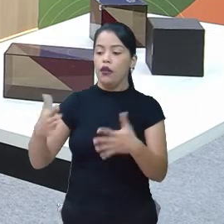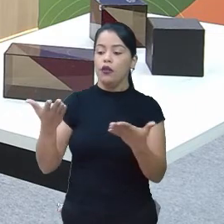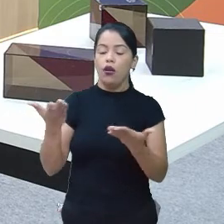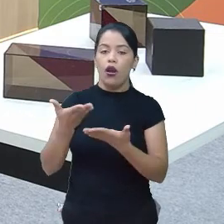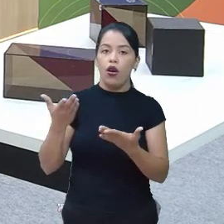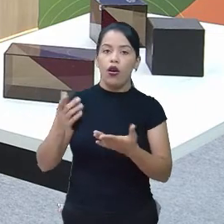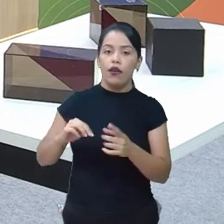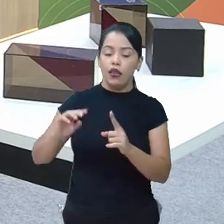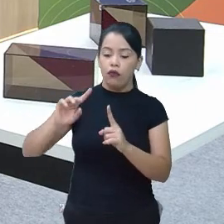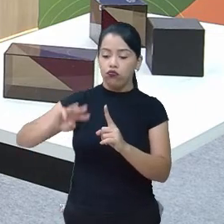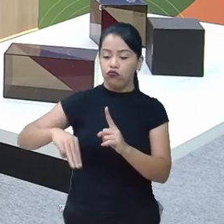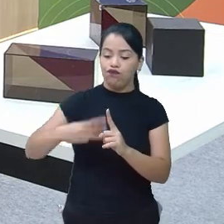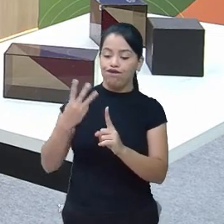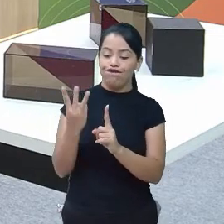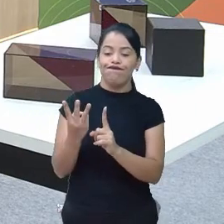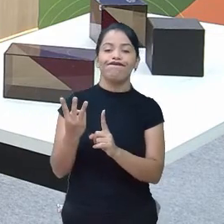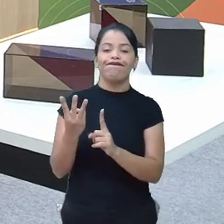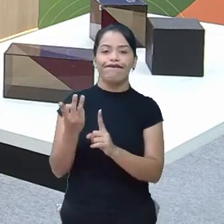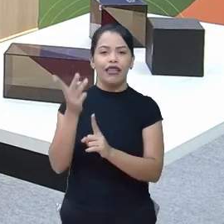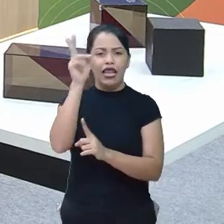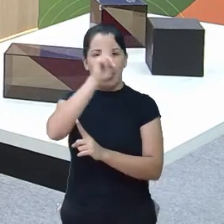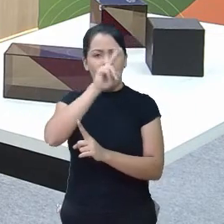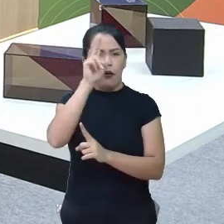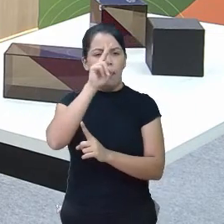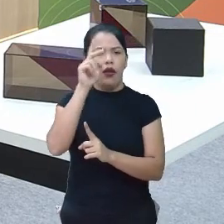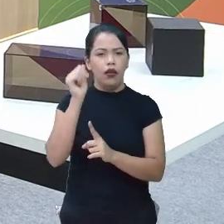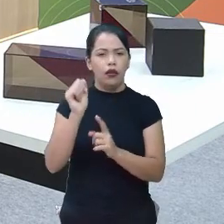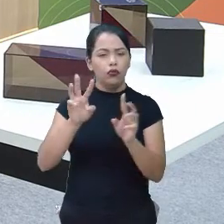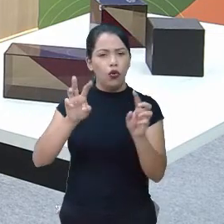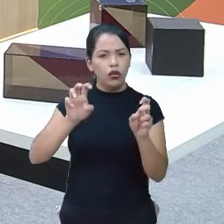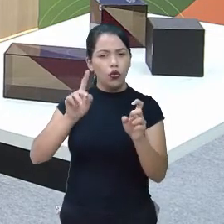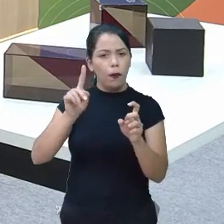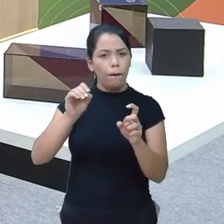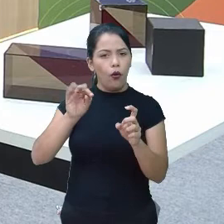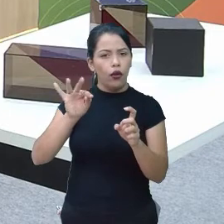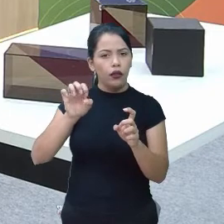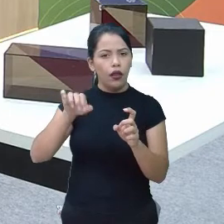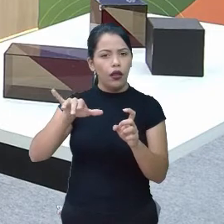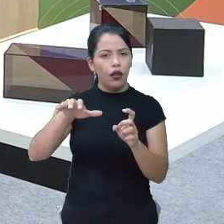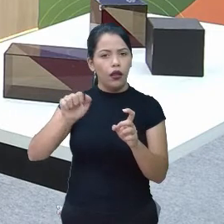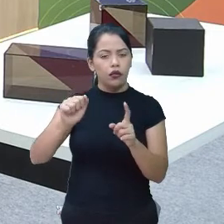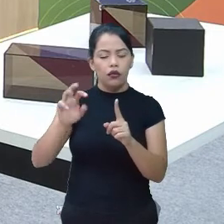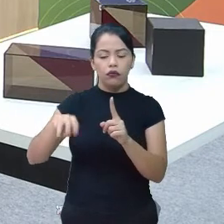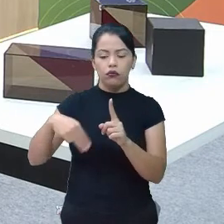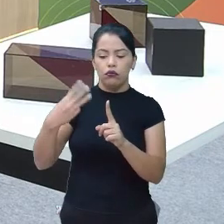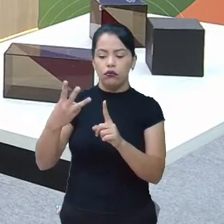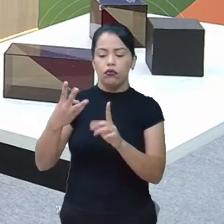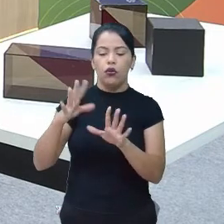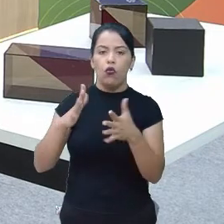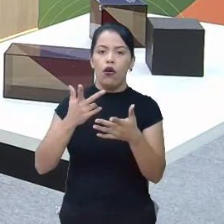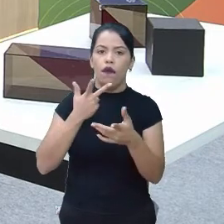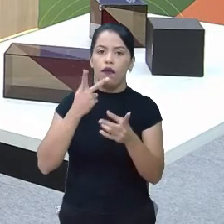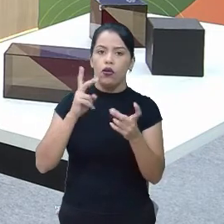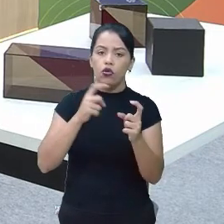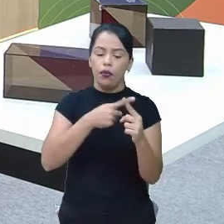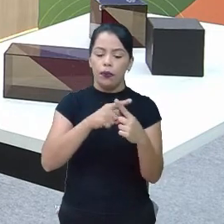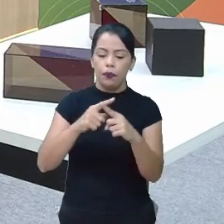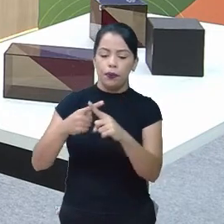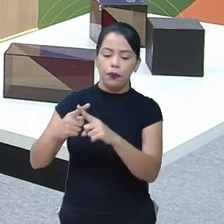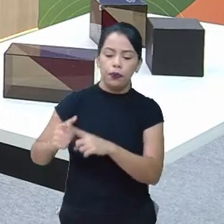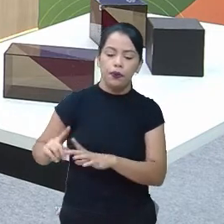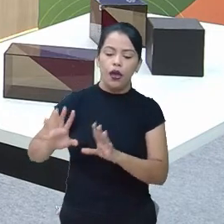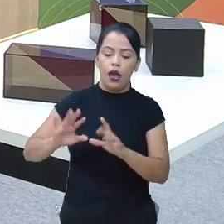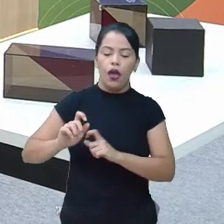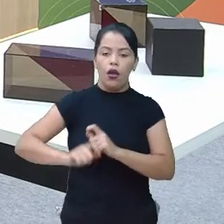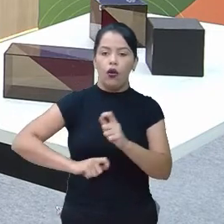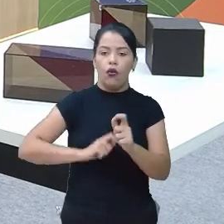potência? A ideia é que a gente consiga perceber que quando eu estou trabalhando com esses centímetros cúbicos, é a multiplicação dessas 3